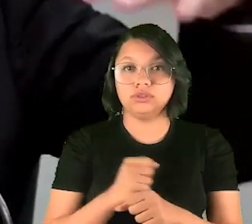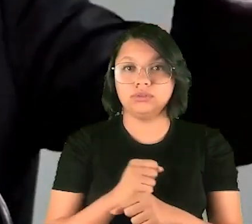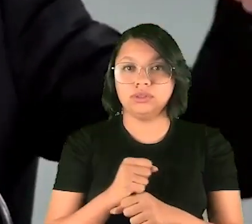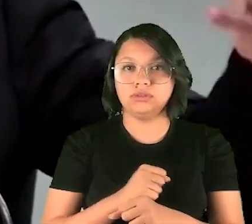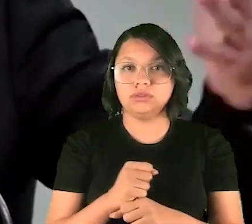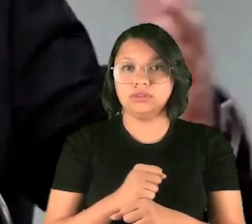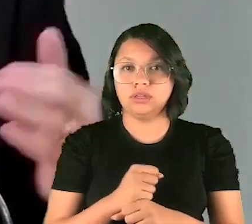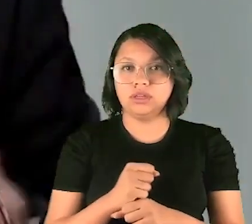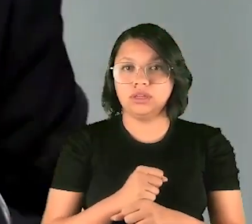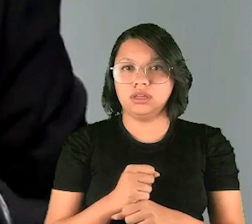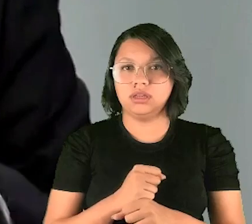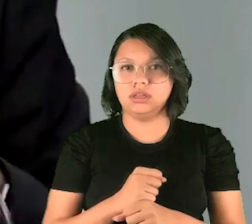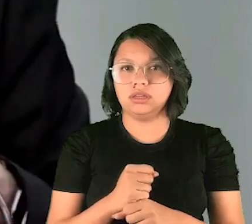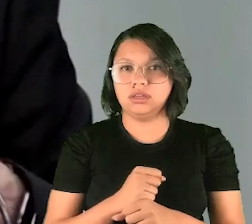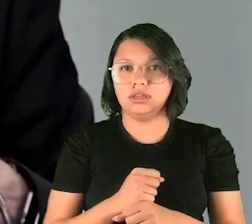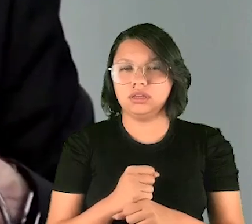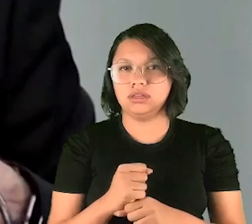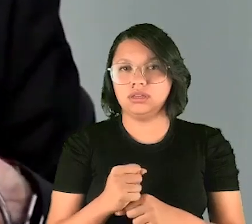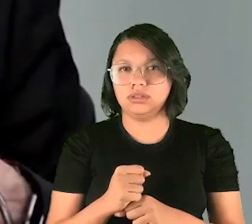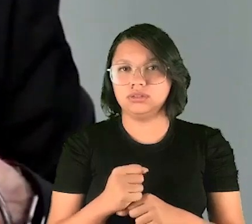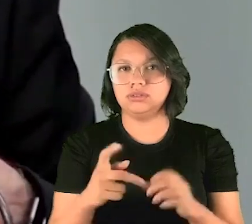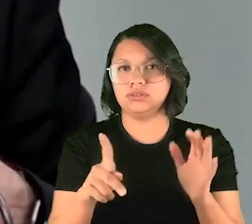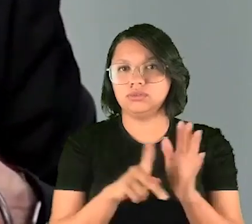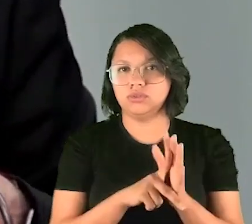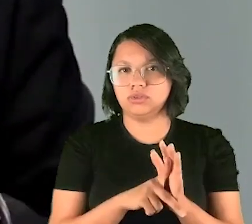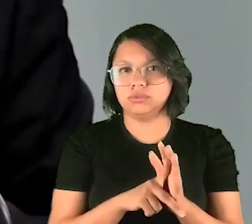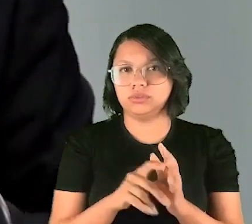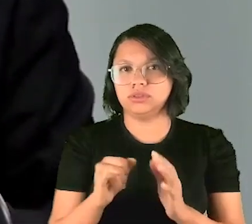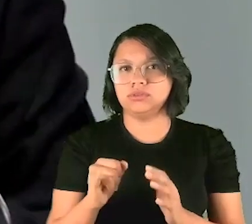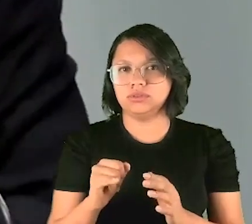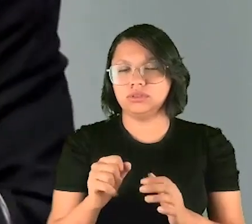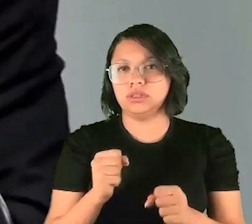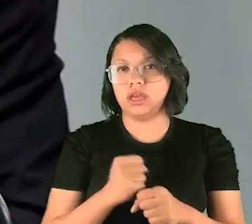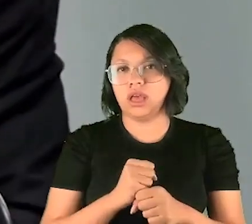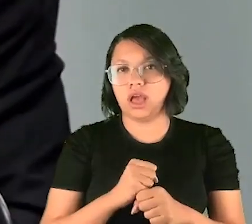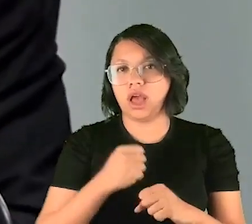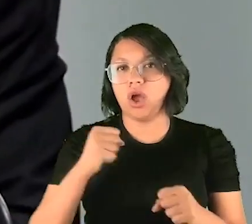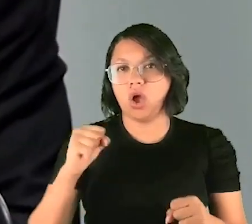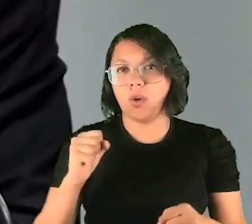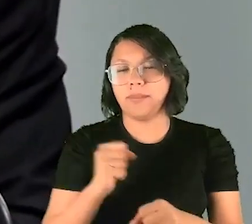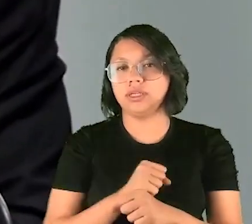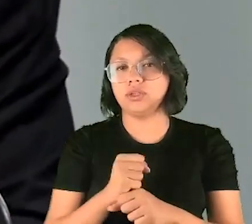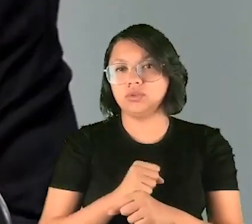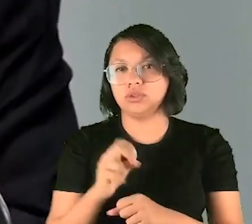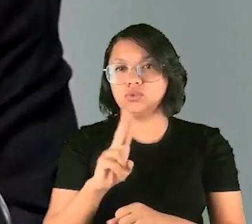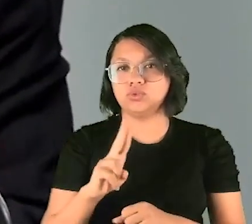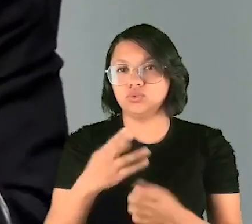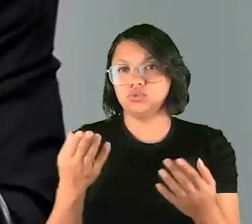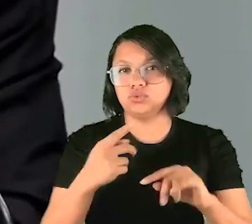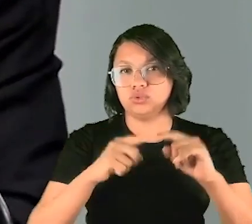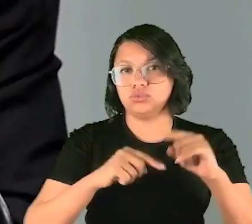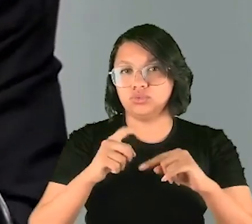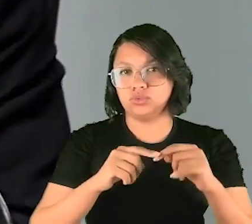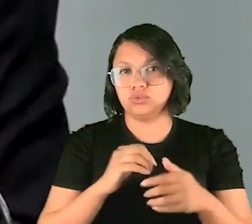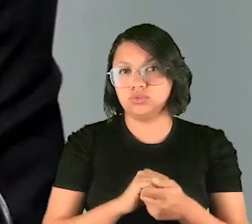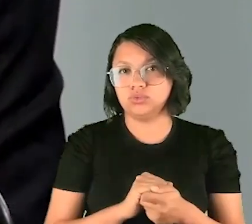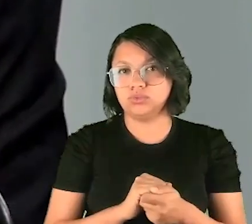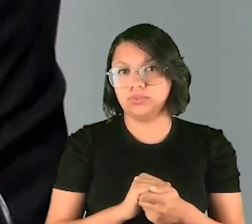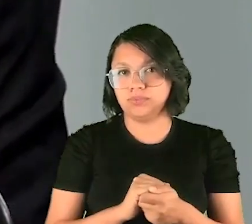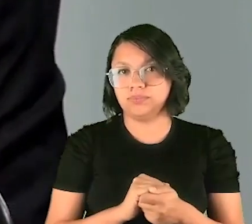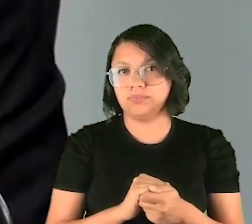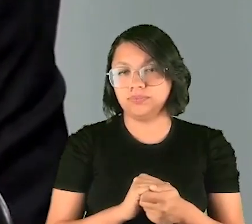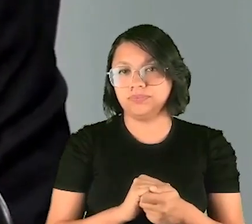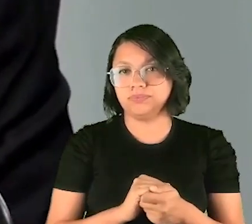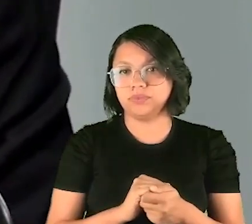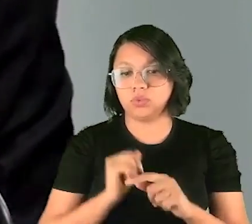valor que você quer e divide pelos anos de patente. Então, se você aumenta a população que vai usar um produto, ou se você dá mais tempo de patente, deveria